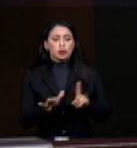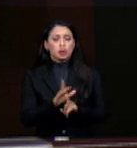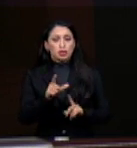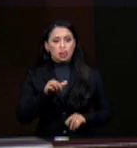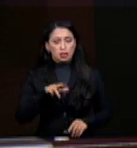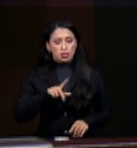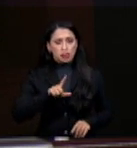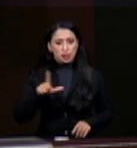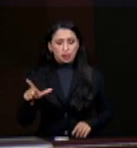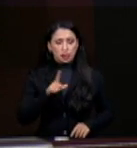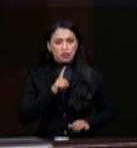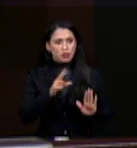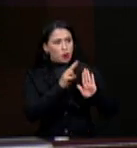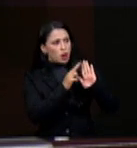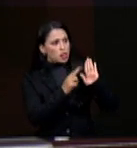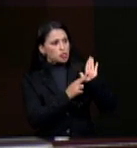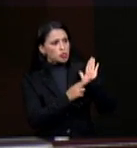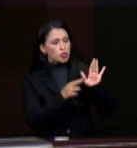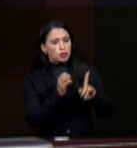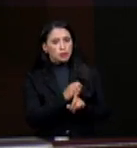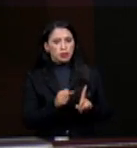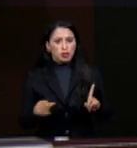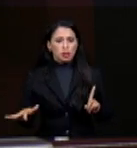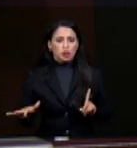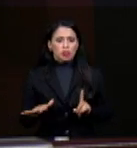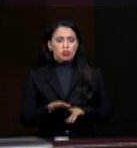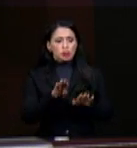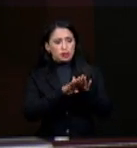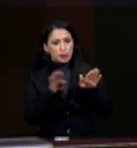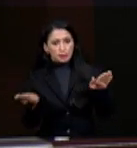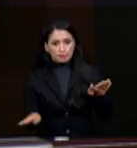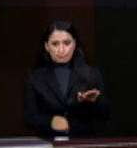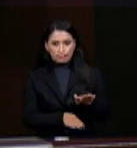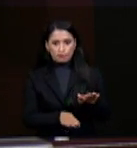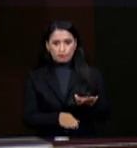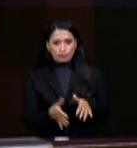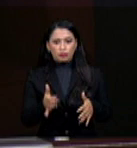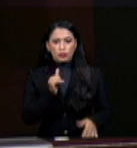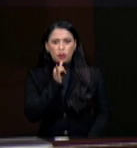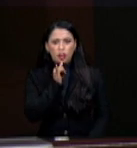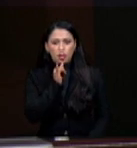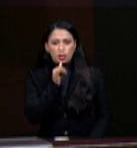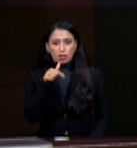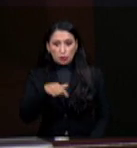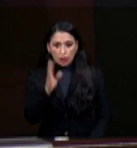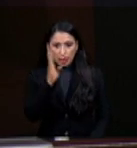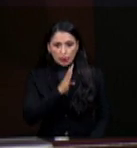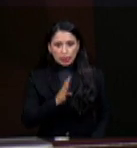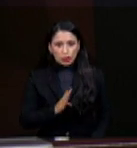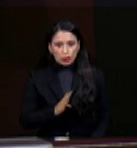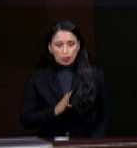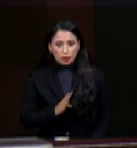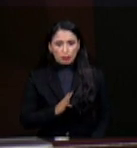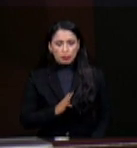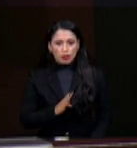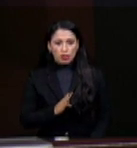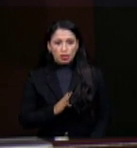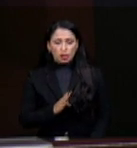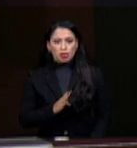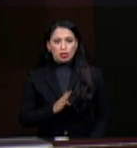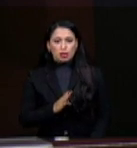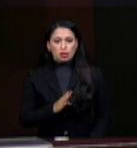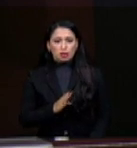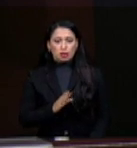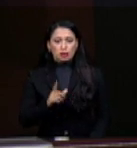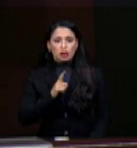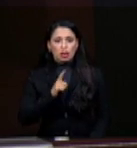de poder e as normas sociais desiguais. Por exemplo, aqui no Brasil, em todos os projetos apoiados